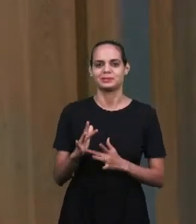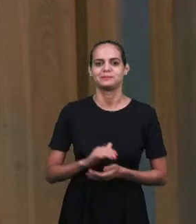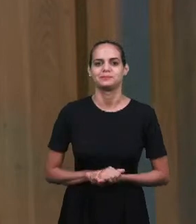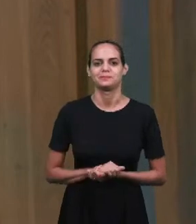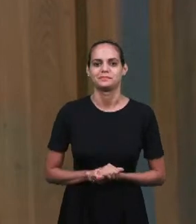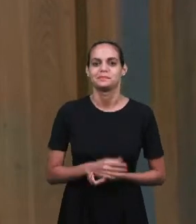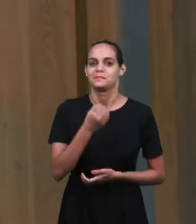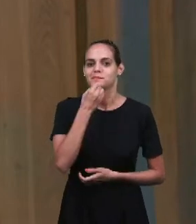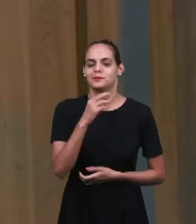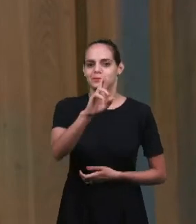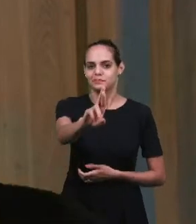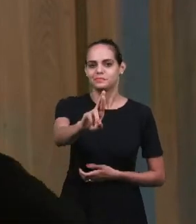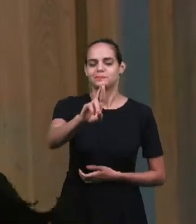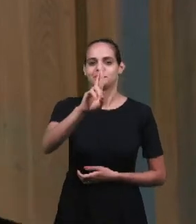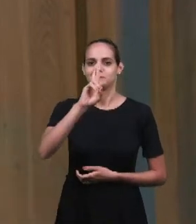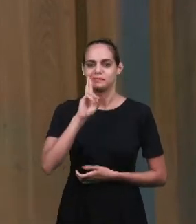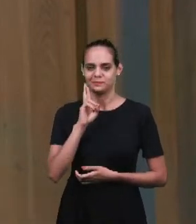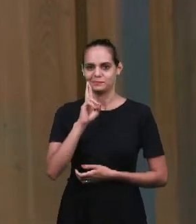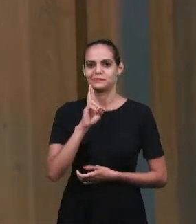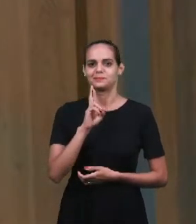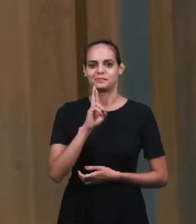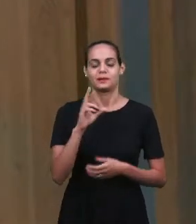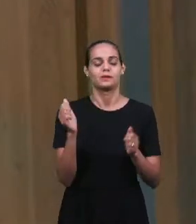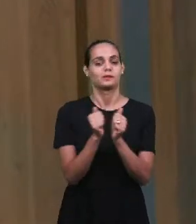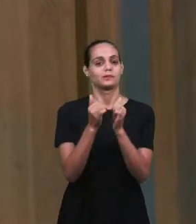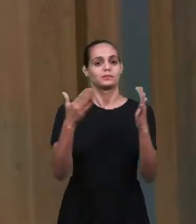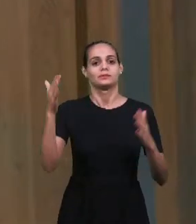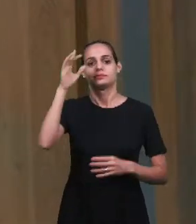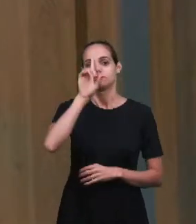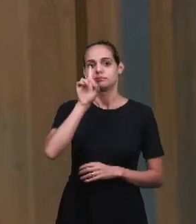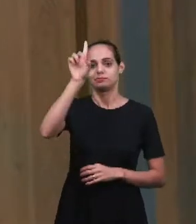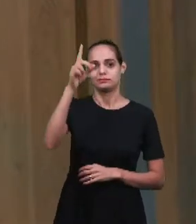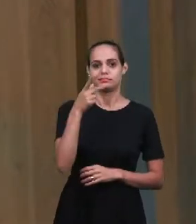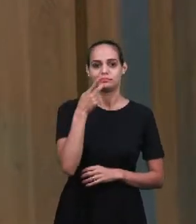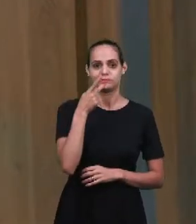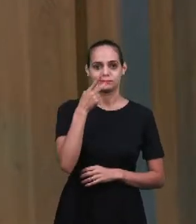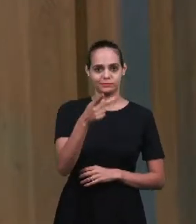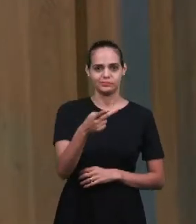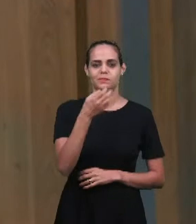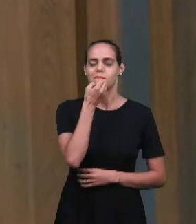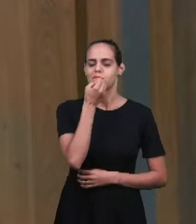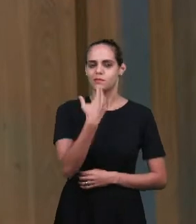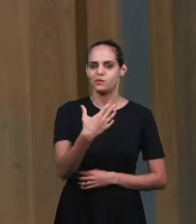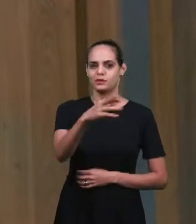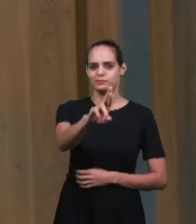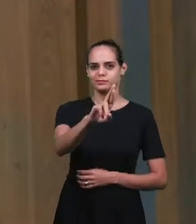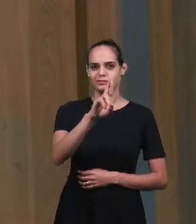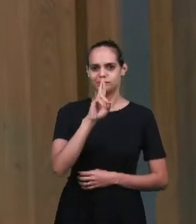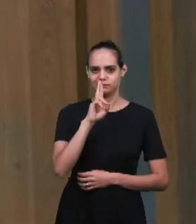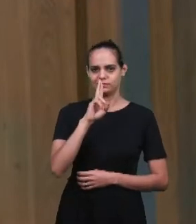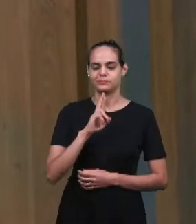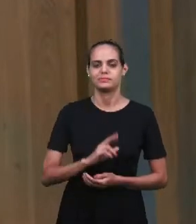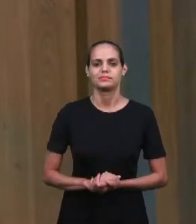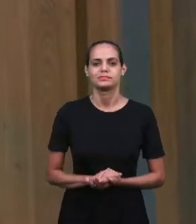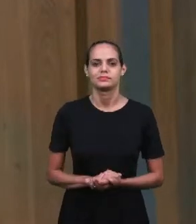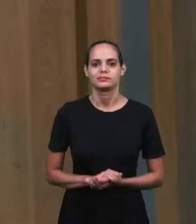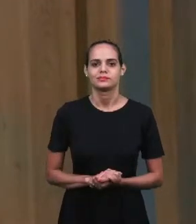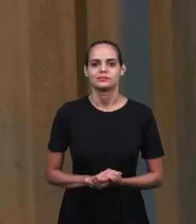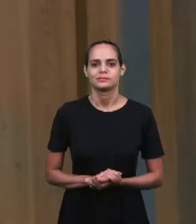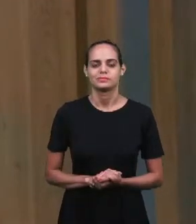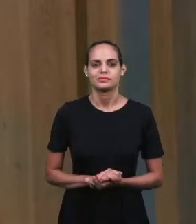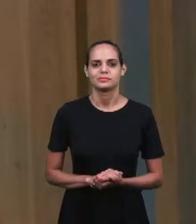incluídos nesta grande festa, como o irmão afirmou na sua resposta. Glória a Jesus. Agora nós vamos dar continuidade,